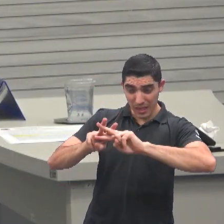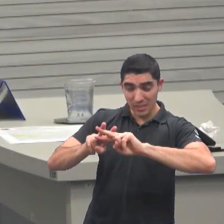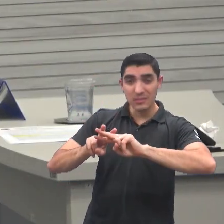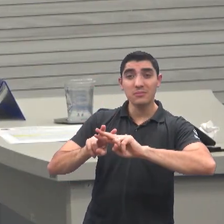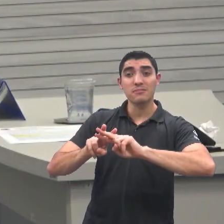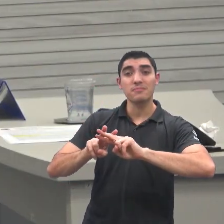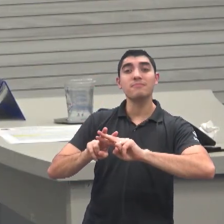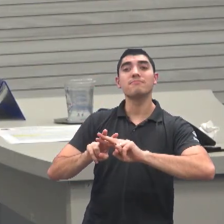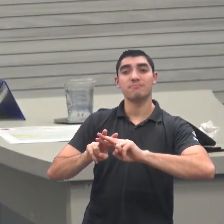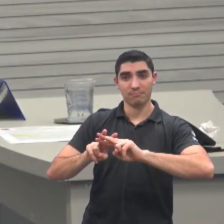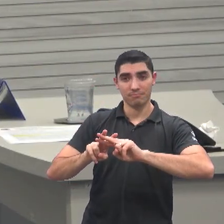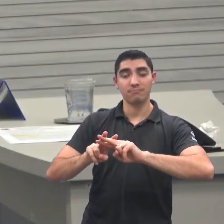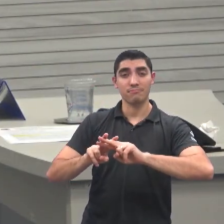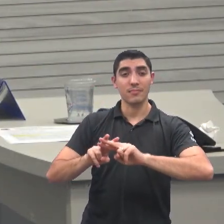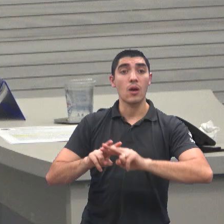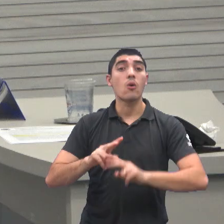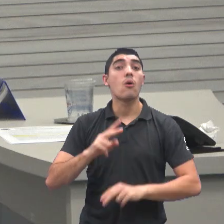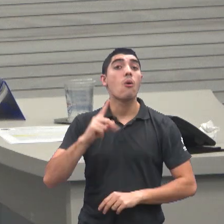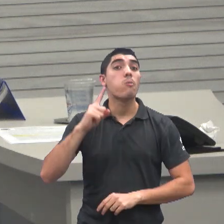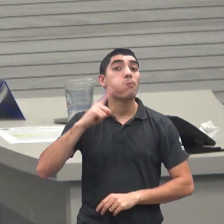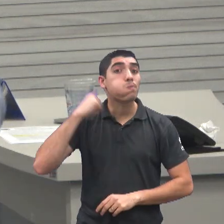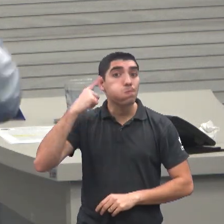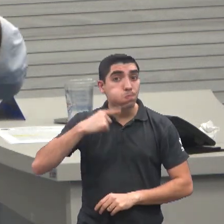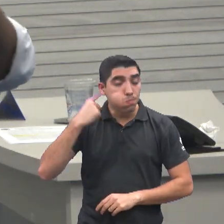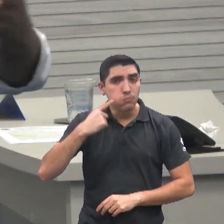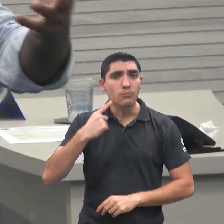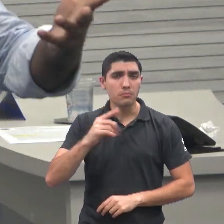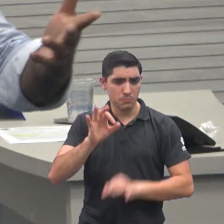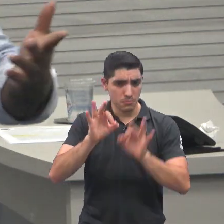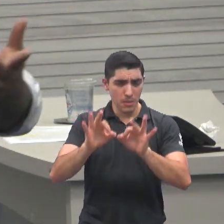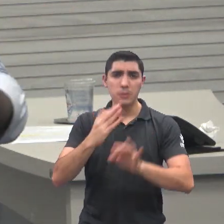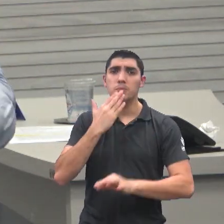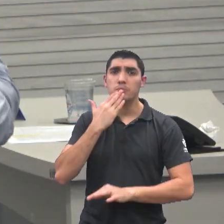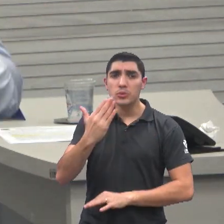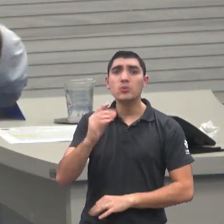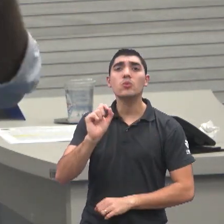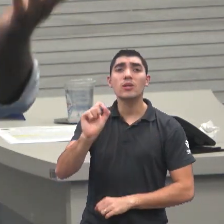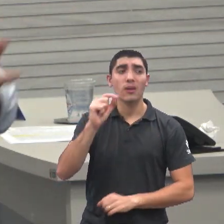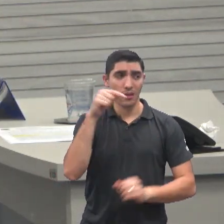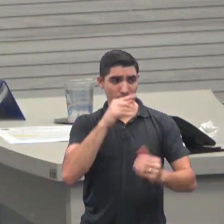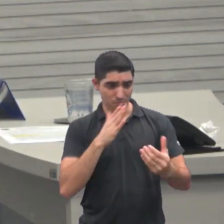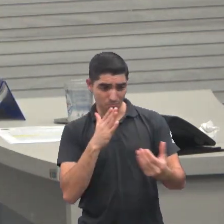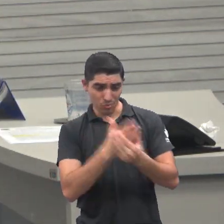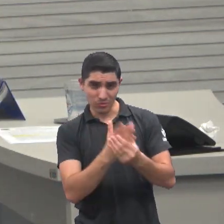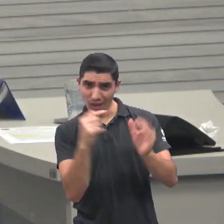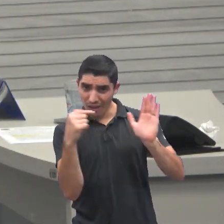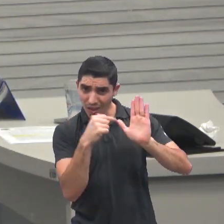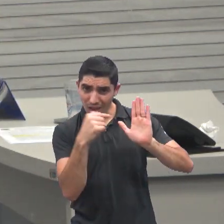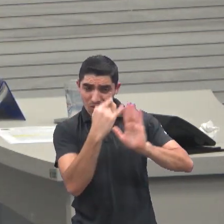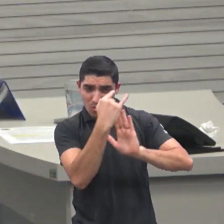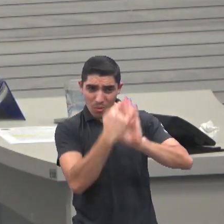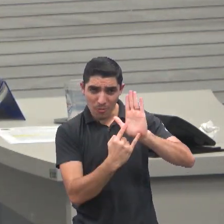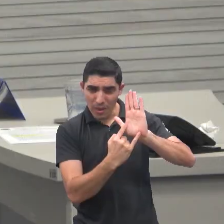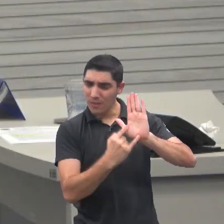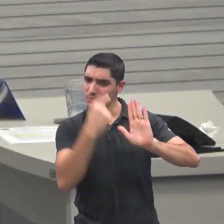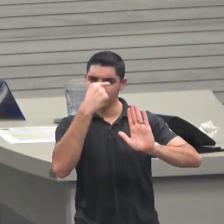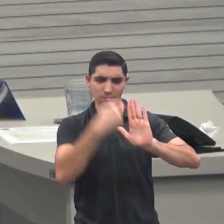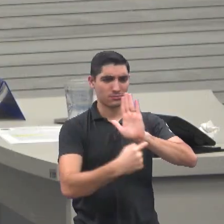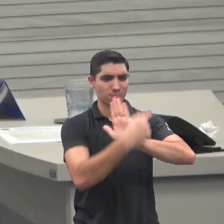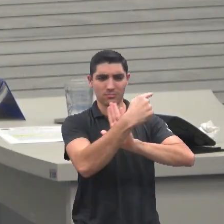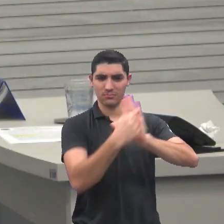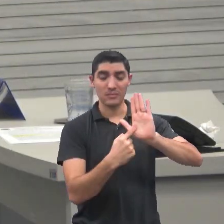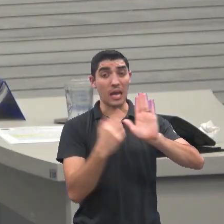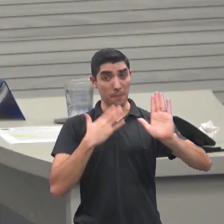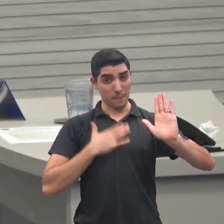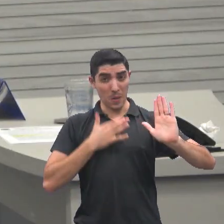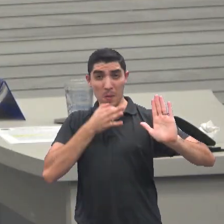o advogado vai entrar pedindo nulidade desses processos que está, ao meu ponto de vista, ao avesso. E